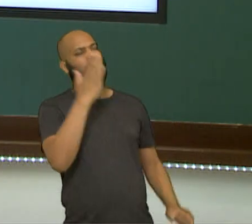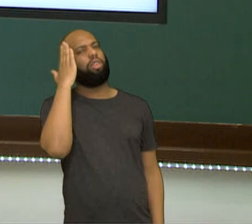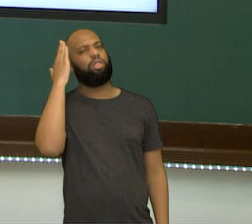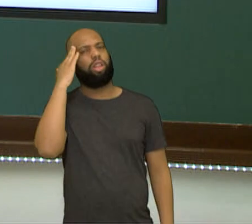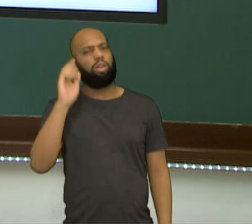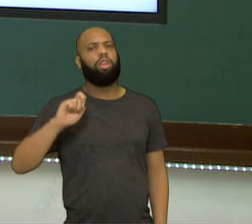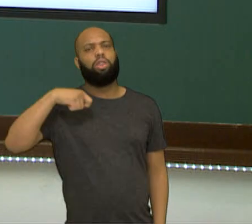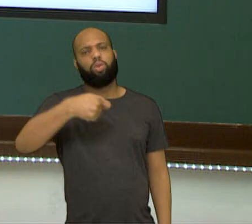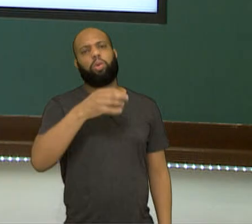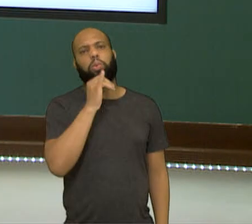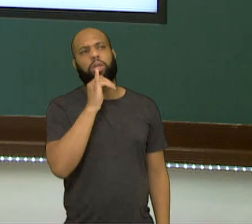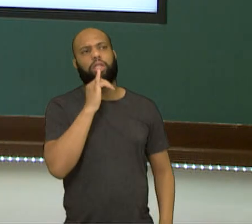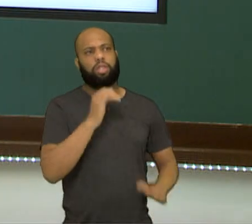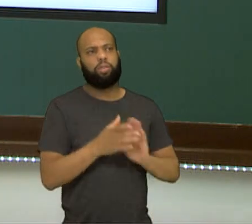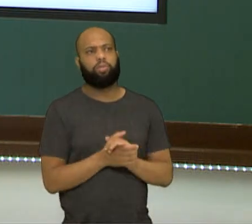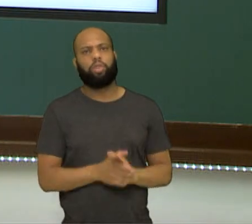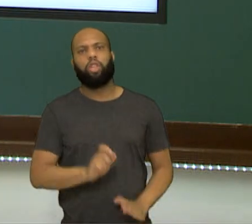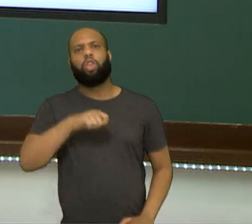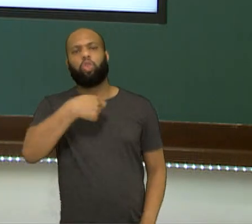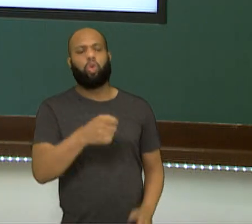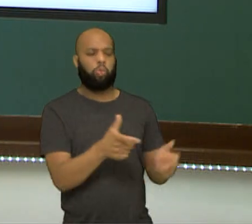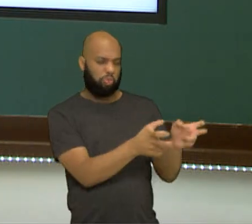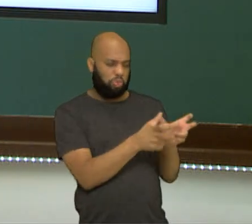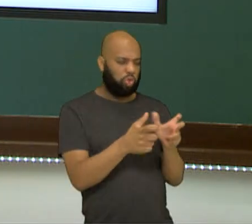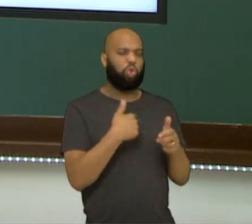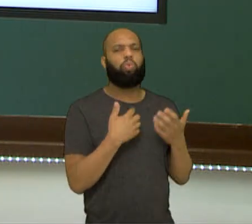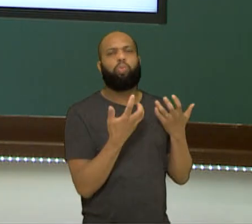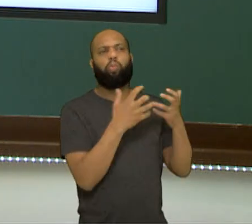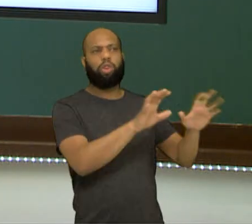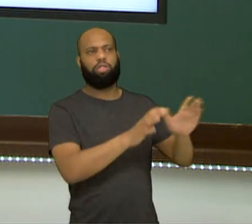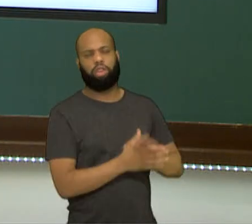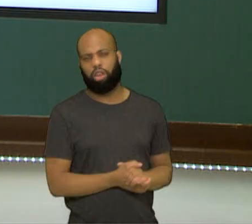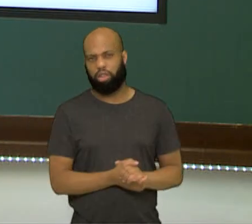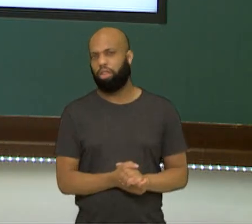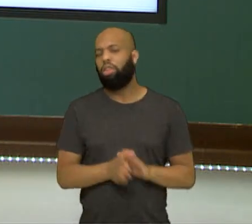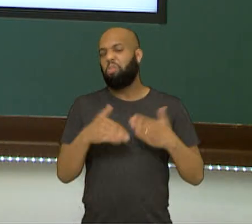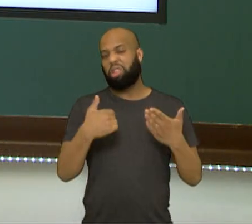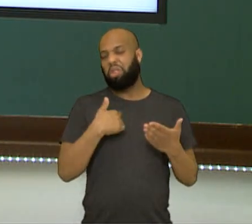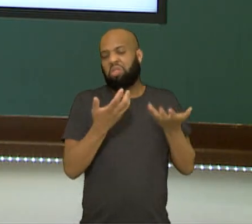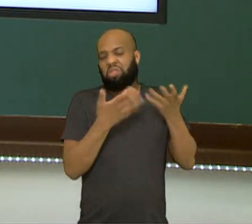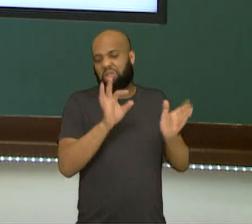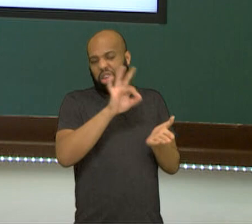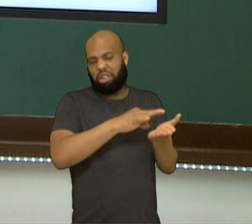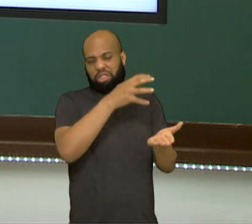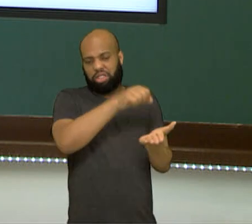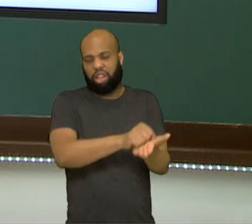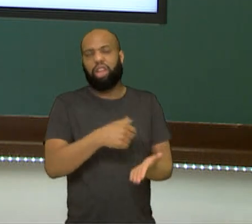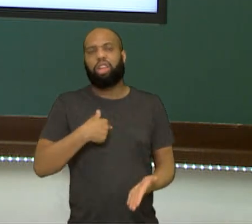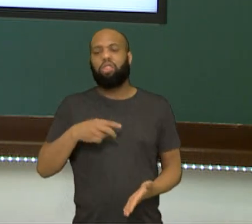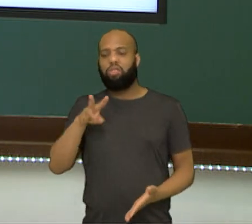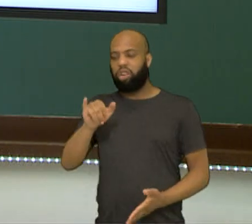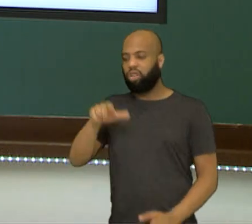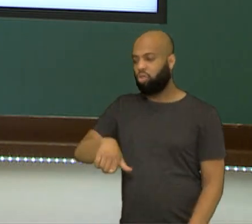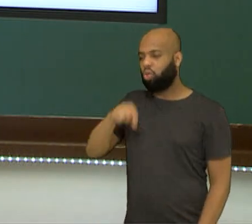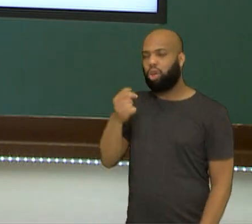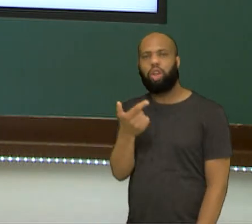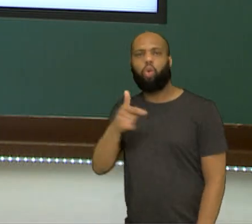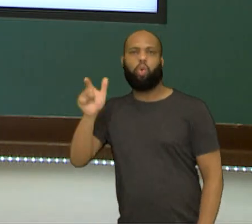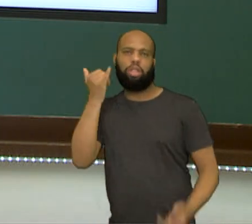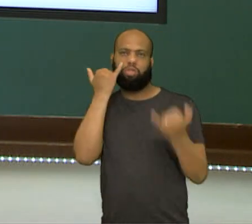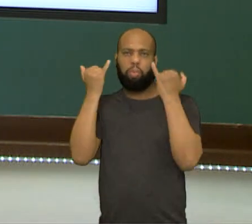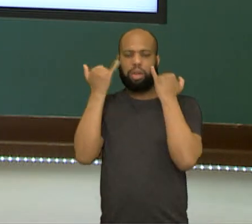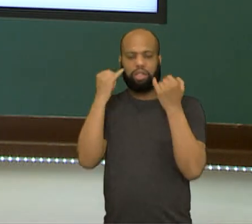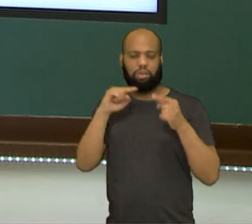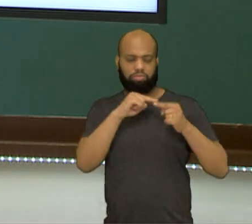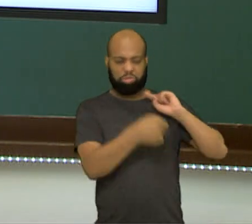sobre o Free Fire, por exemplo. Então, eu não vou. Eu vou pegar um boletim que não tenha nada em relação ao